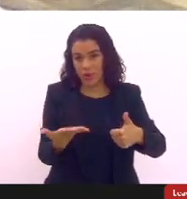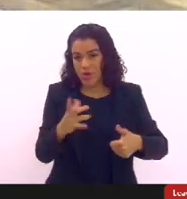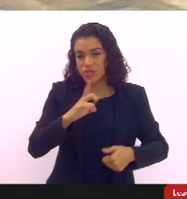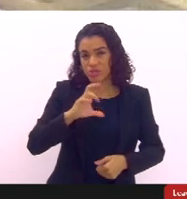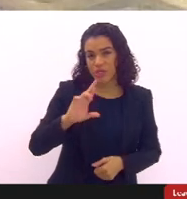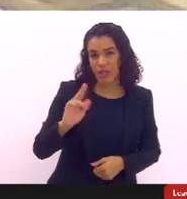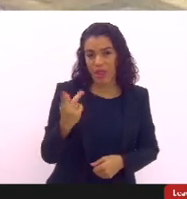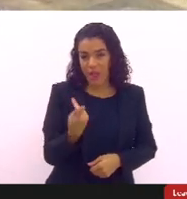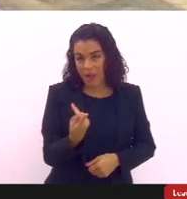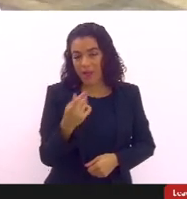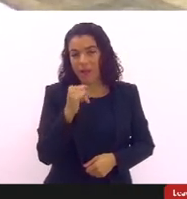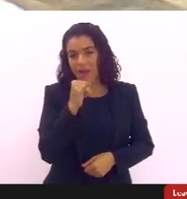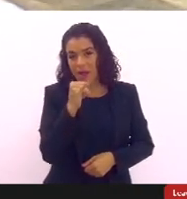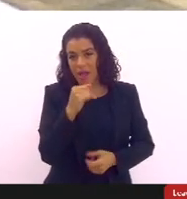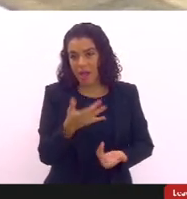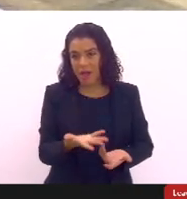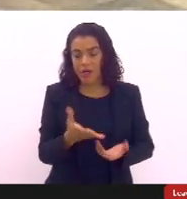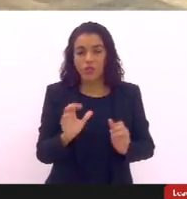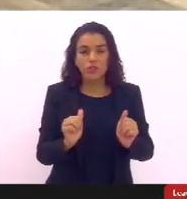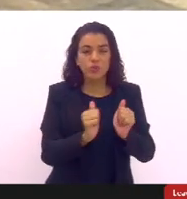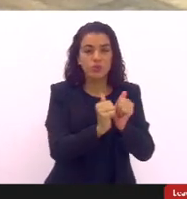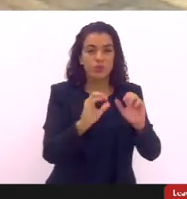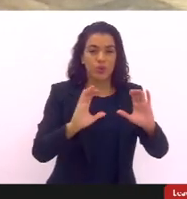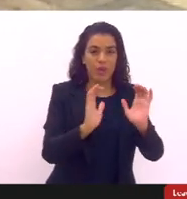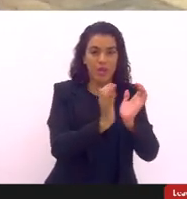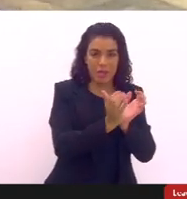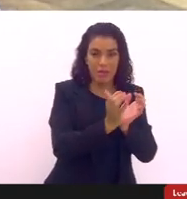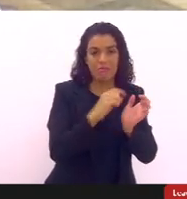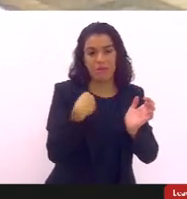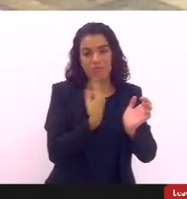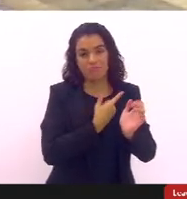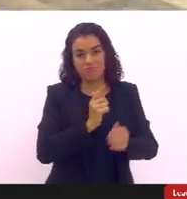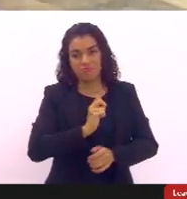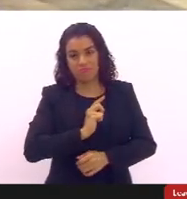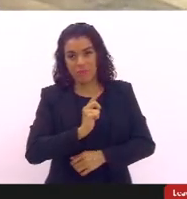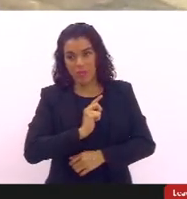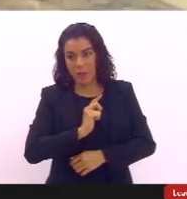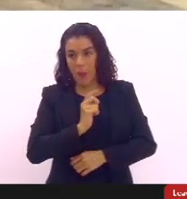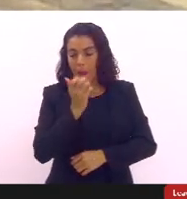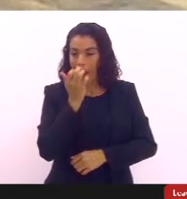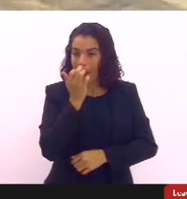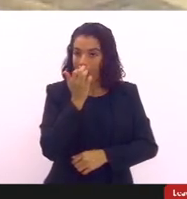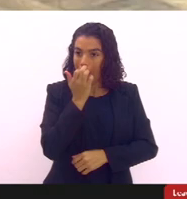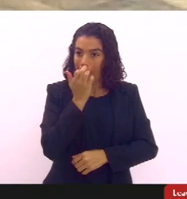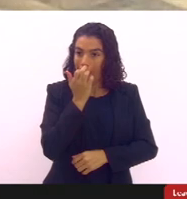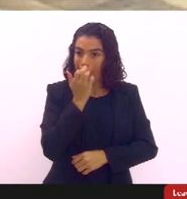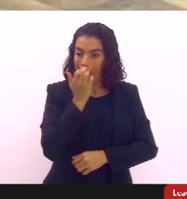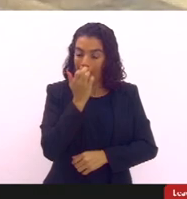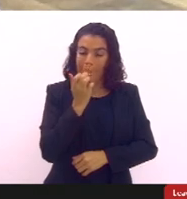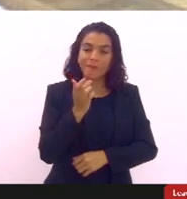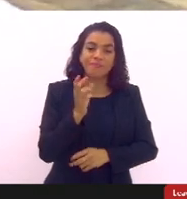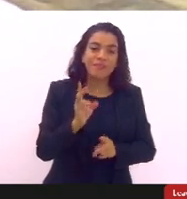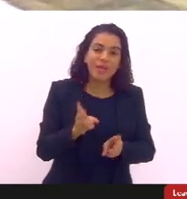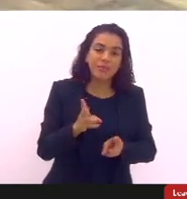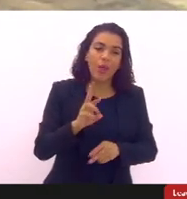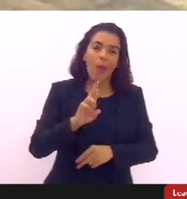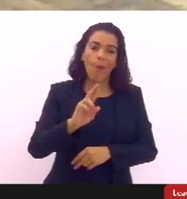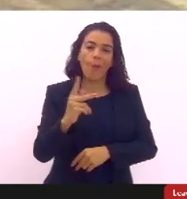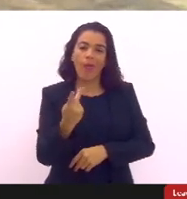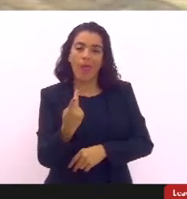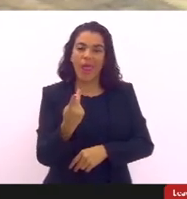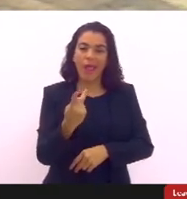fazer essa busca ativa, junto com a equipe que a gente tem, né, embora seja um RH